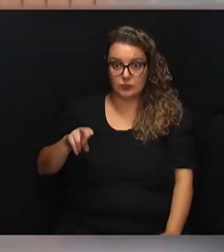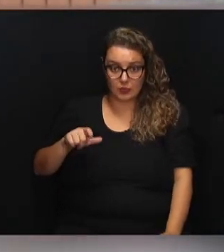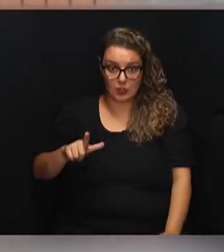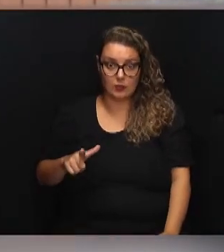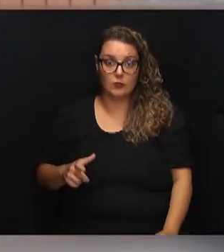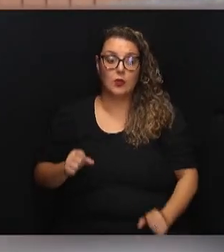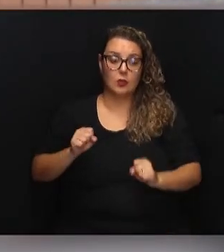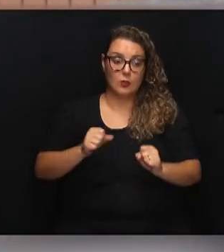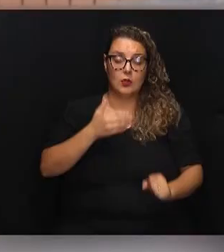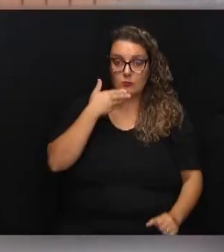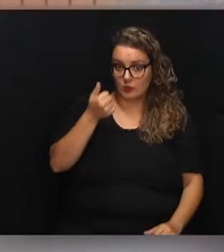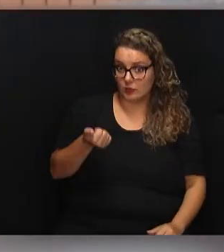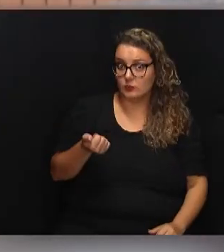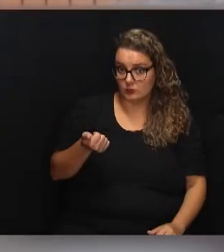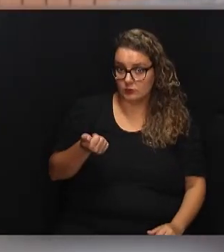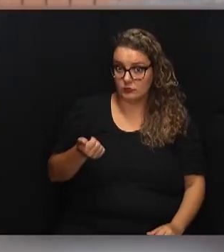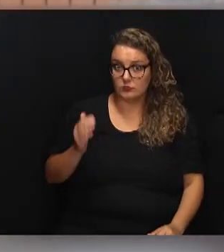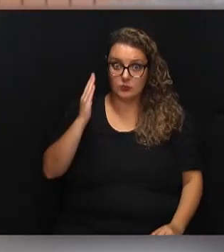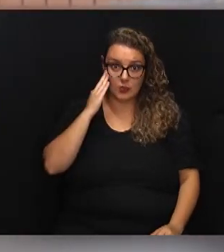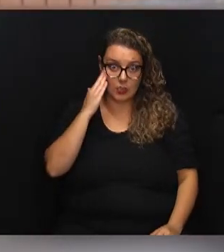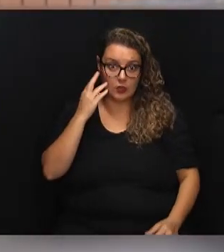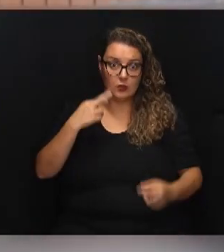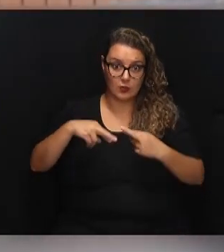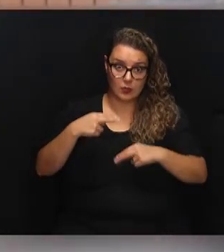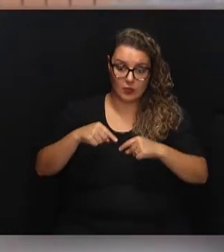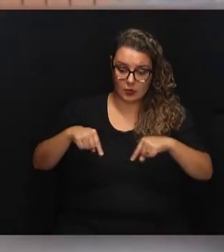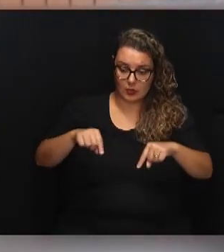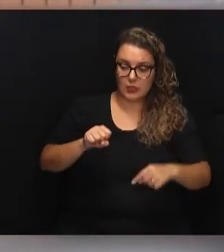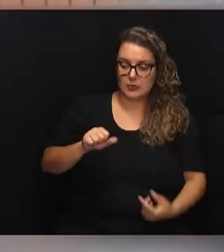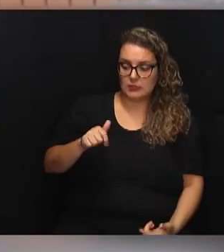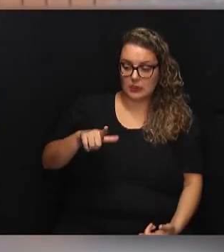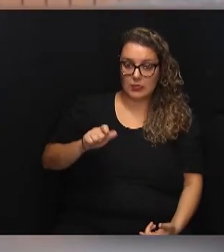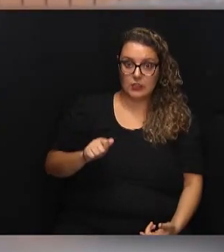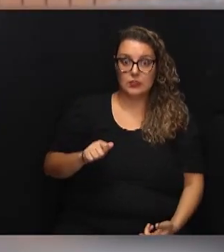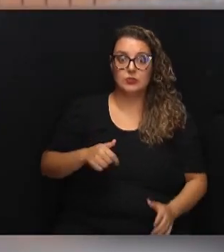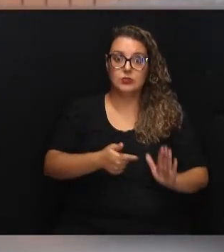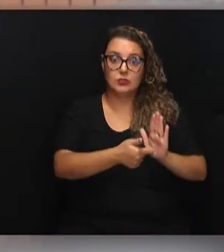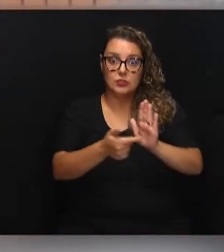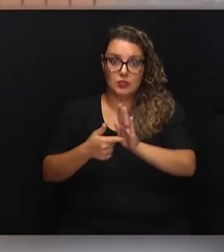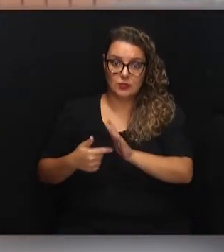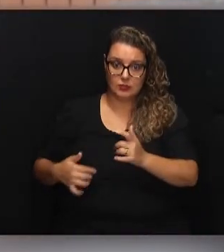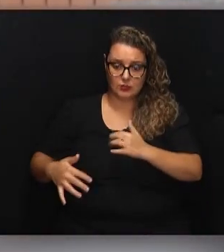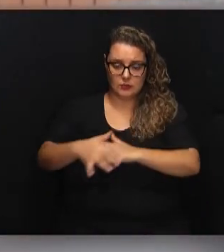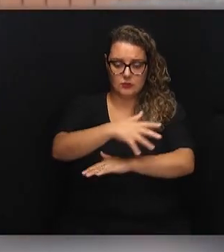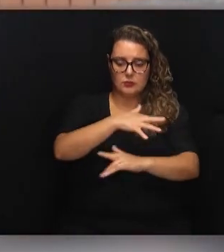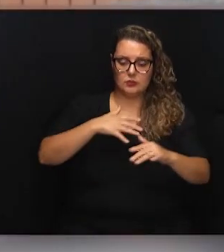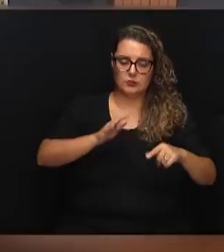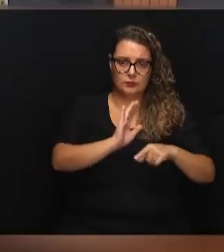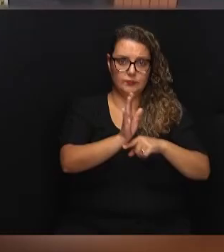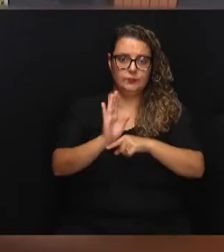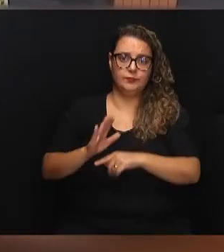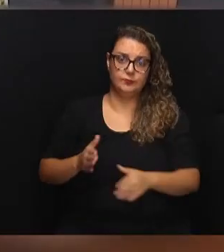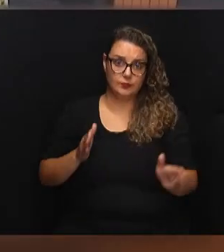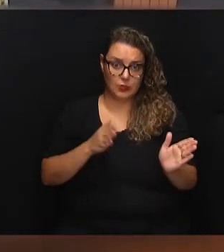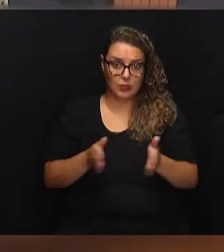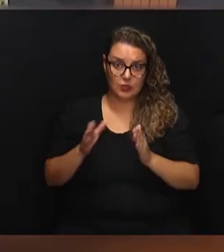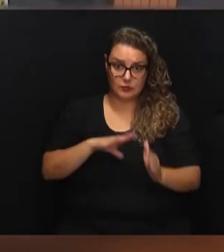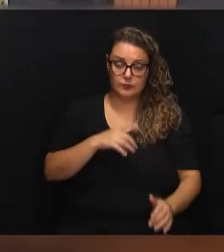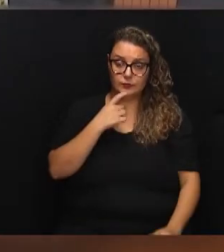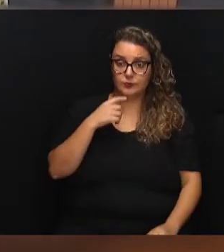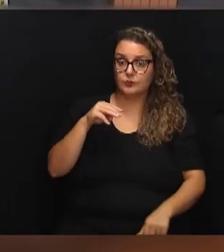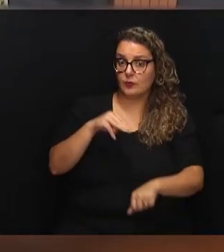melhorar muito, a gente entende, com relação às salas de exibição, a questão da circulação dos filmes que são produzidos aqui na cidade. Os membros